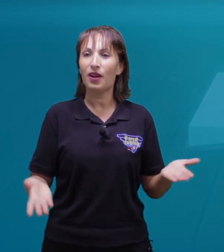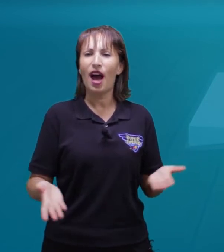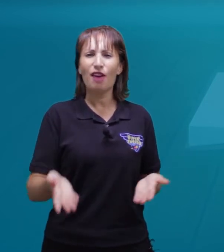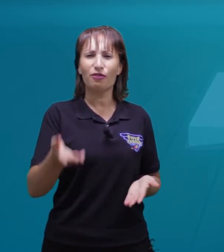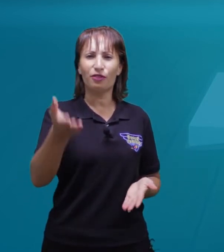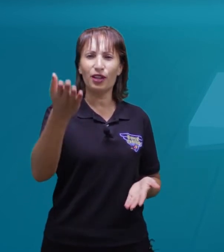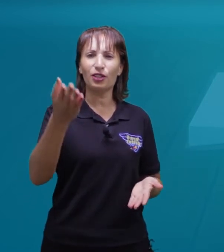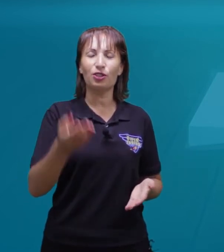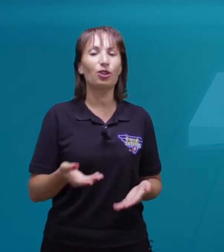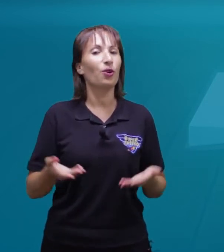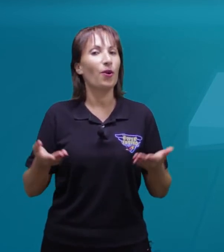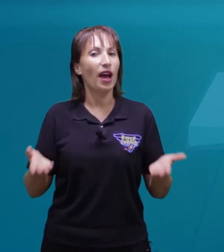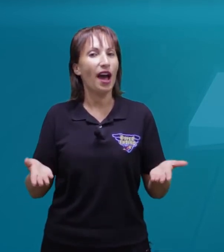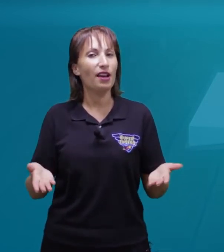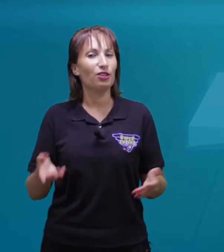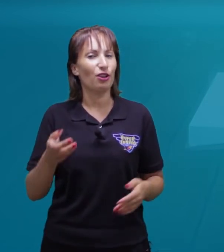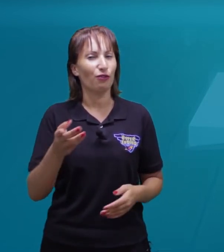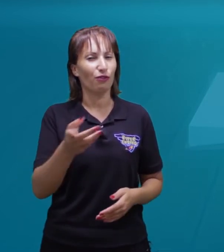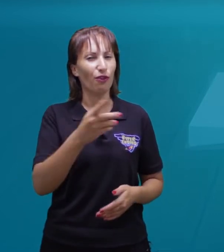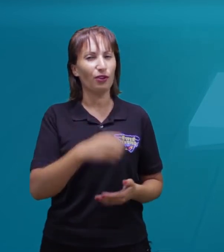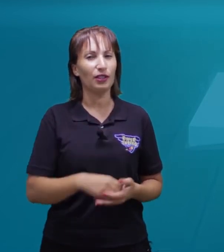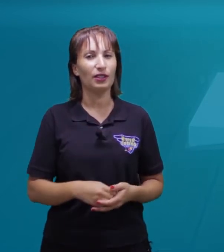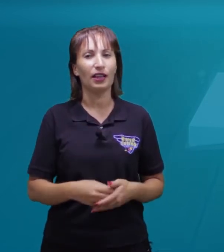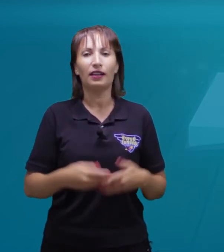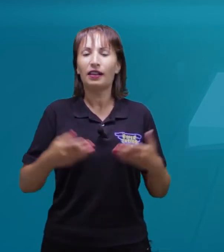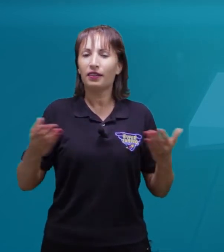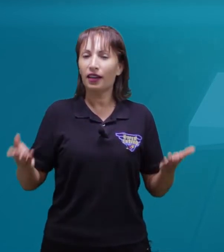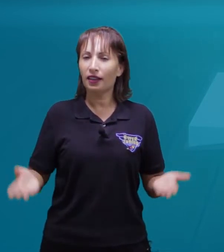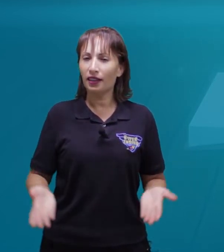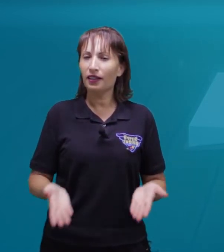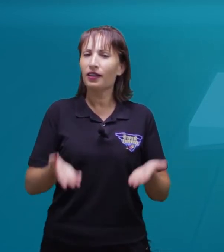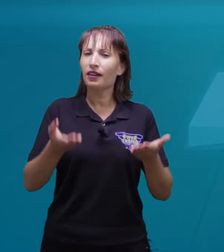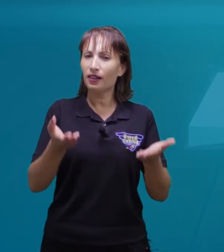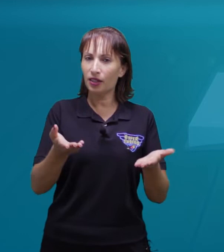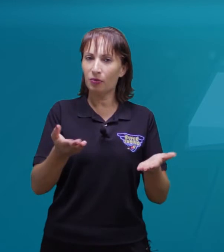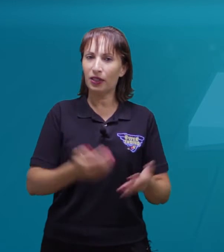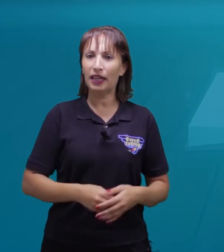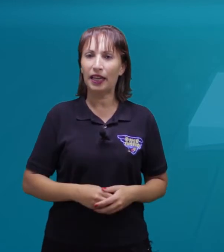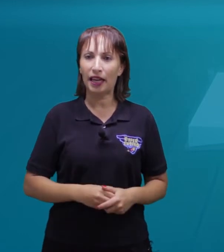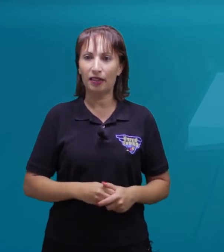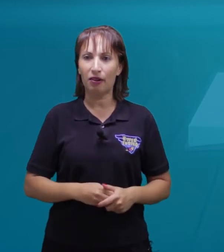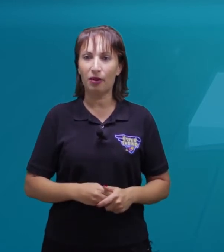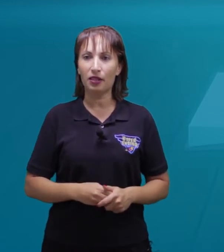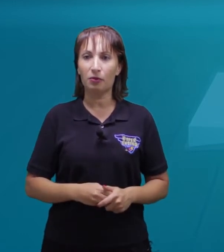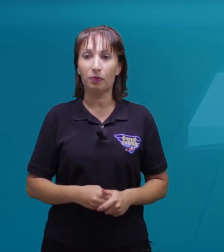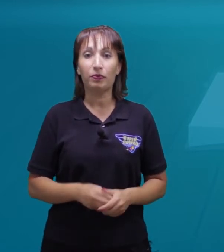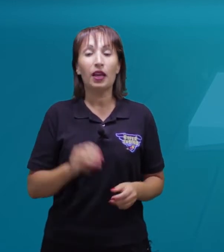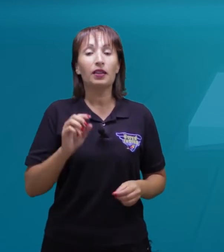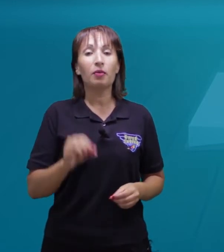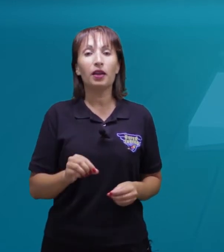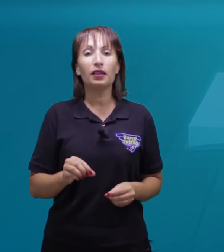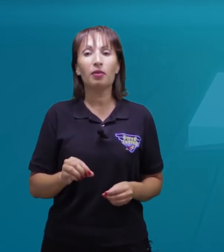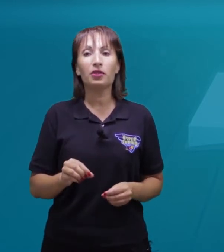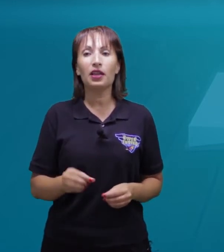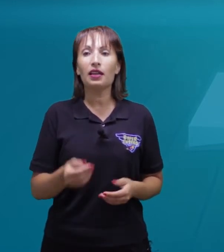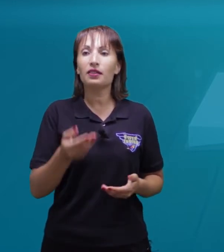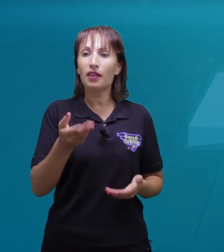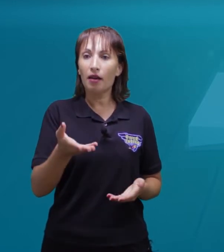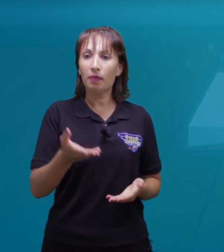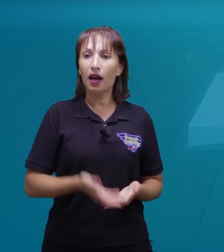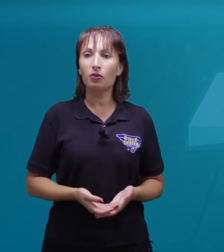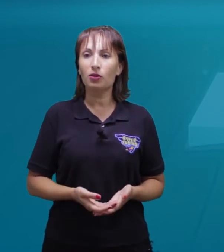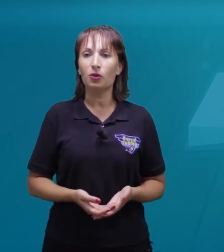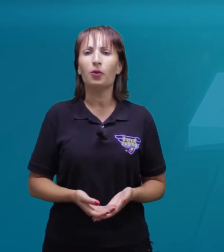animação Avante coragem força daquele ânimo na galera não é mesmo também